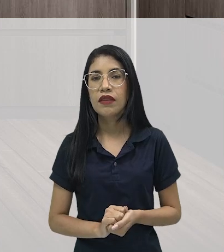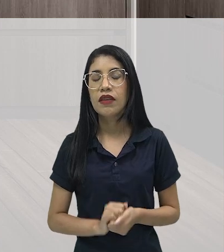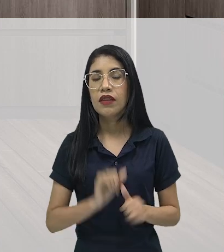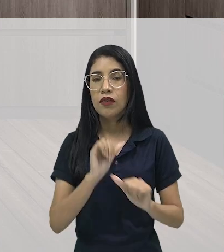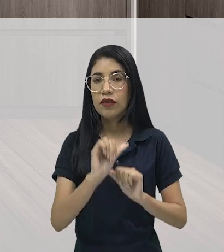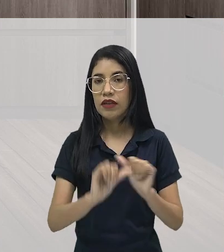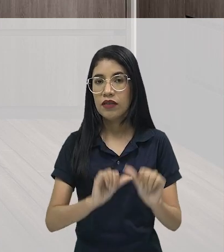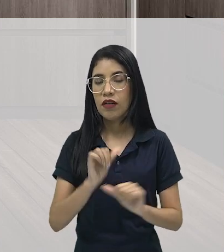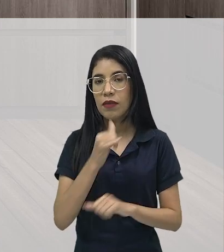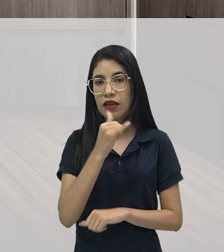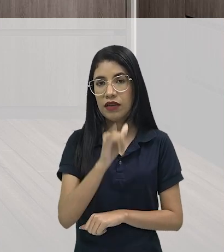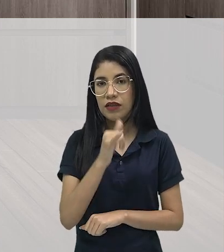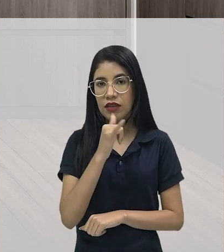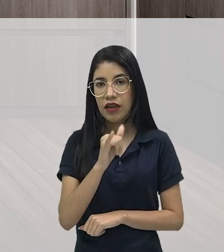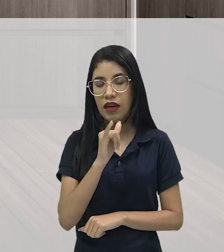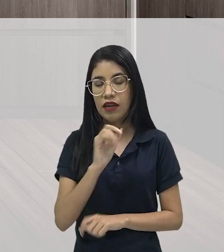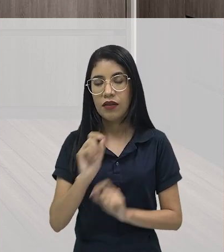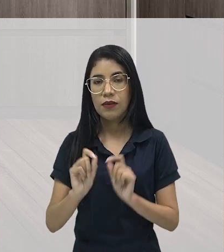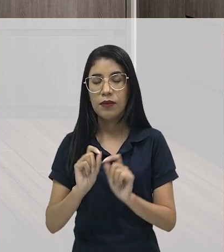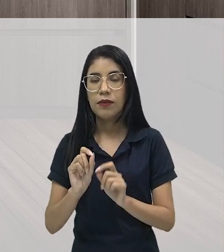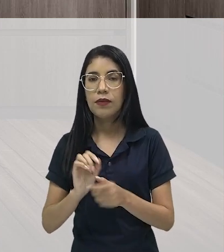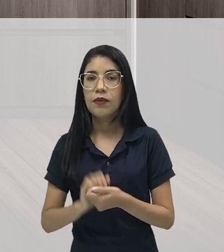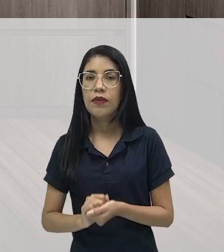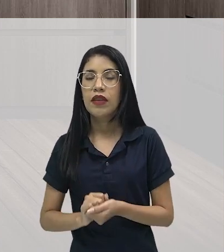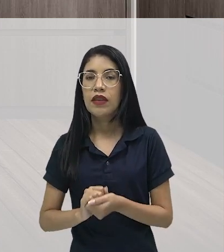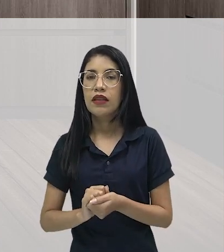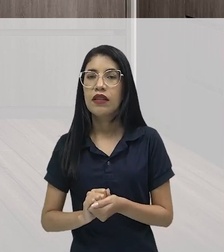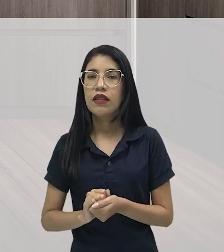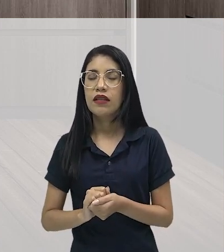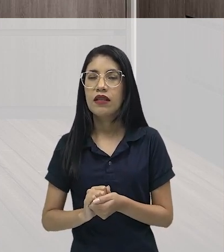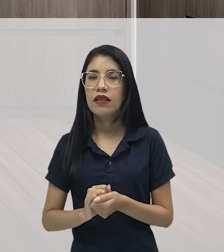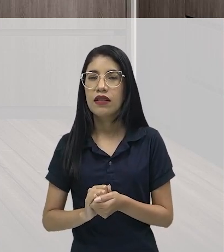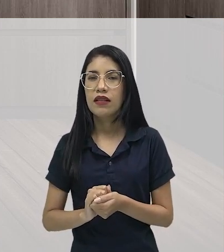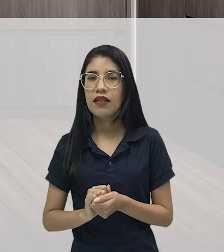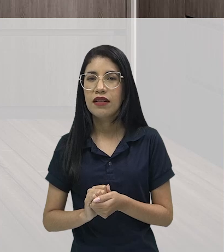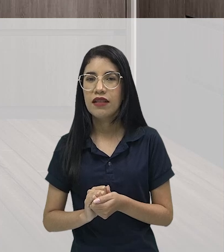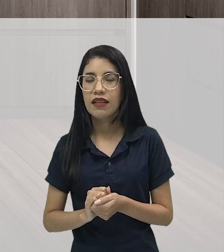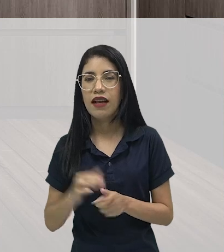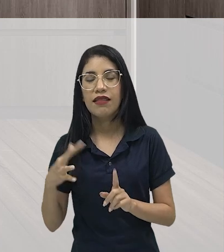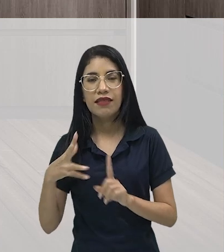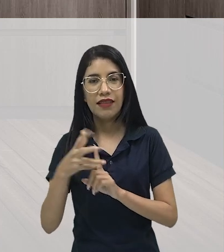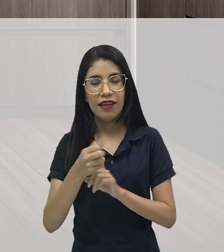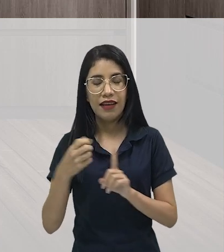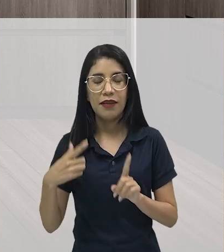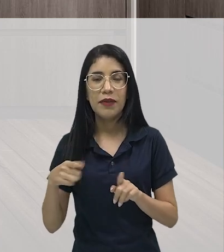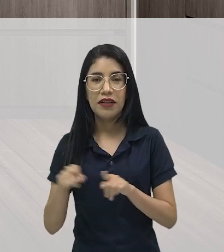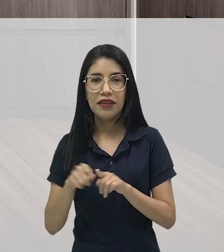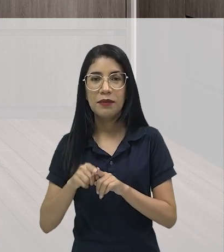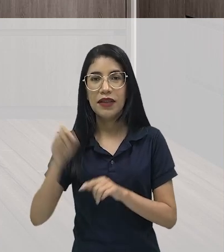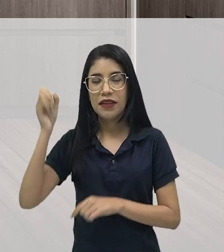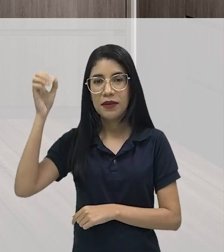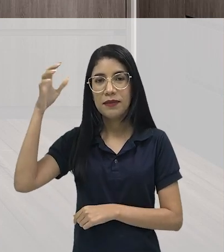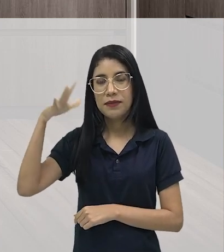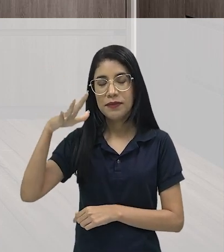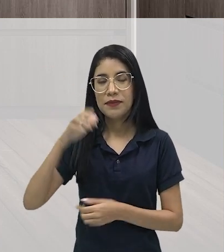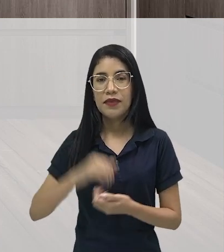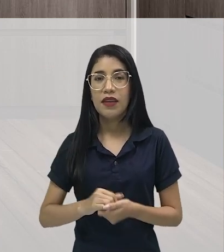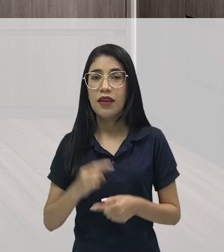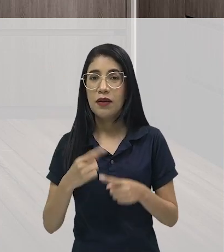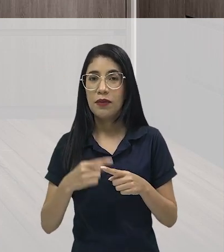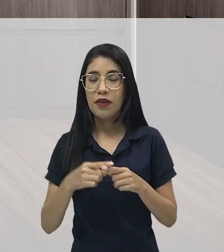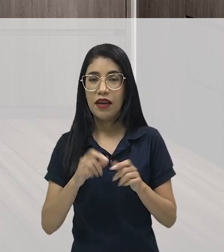da energia elétrica em energia térmica e também em energia luminosa, porque